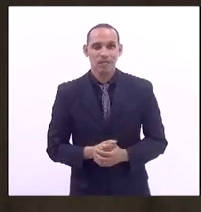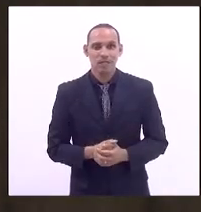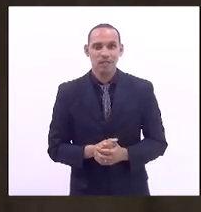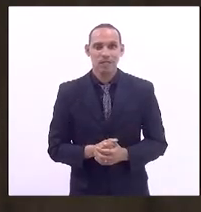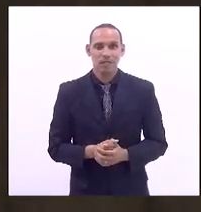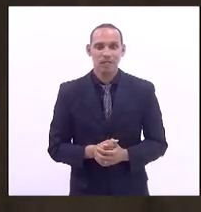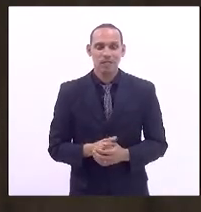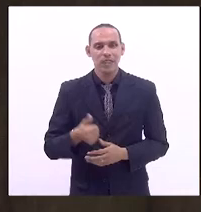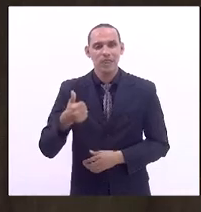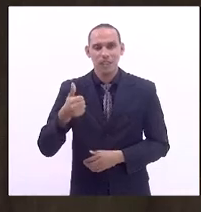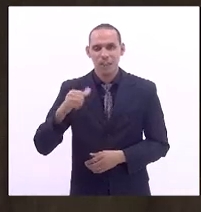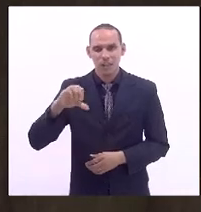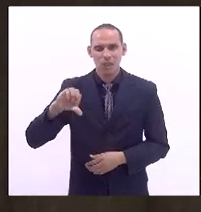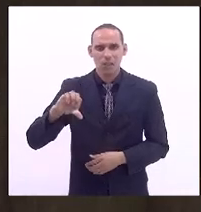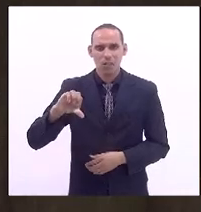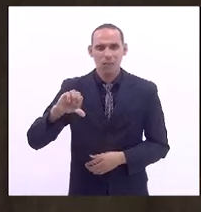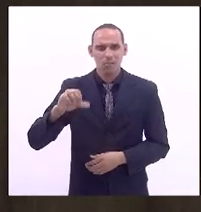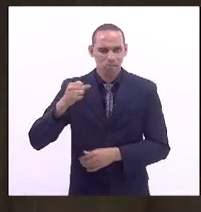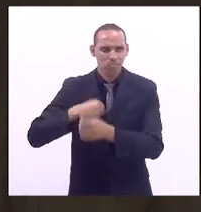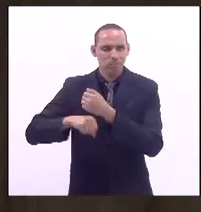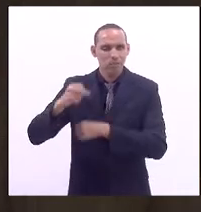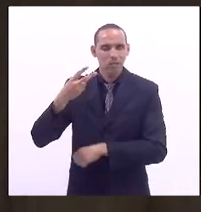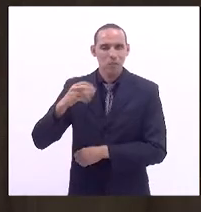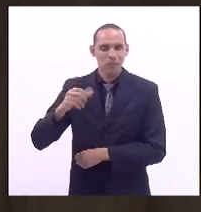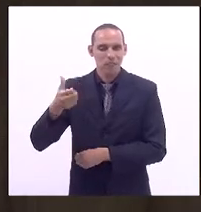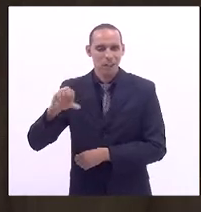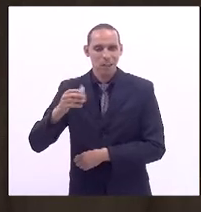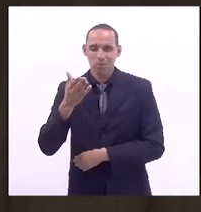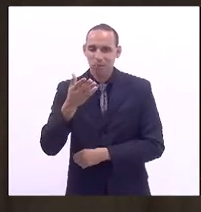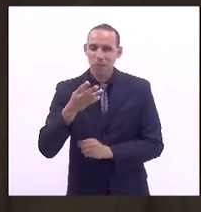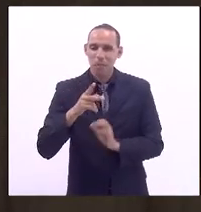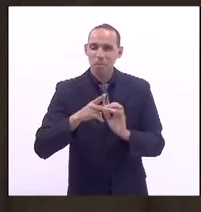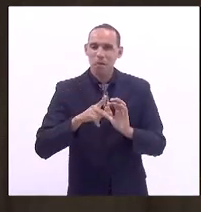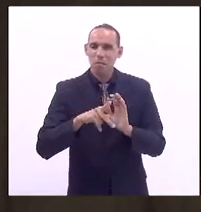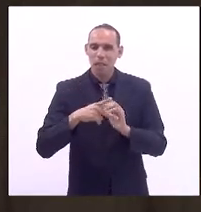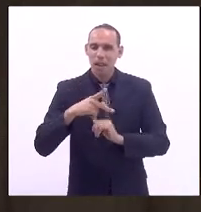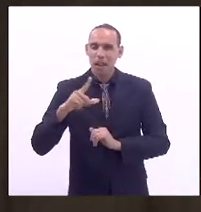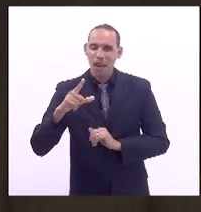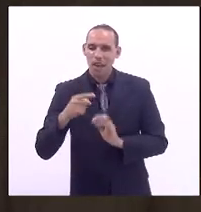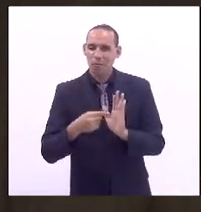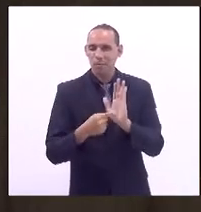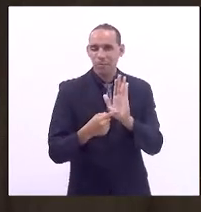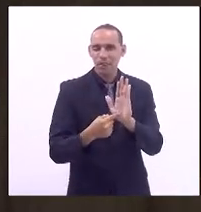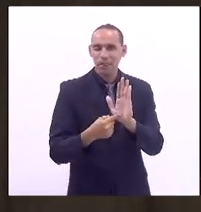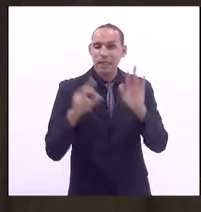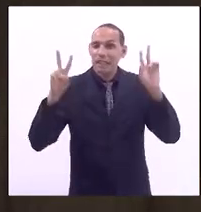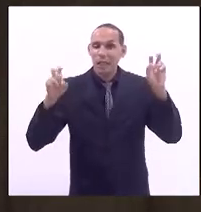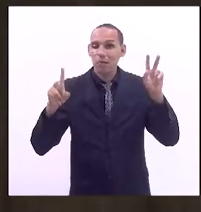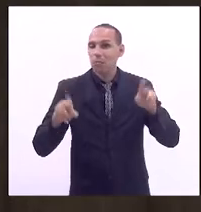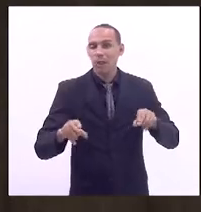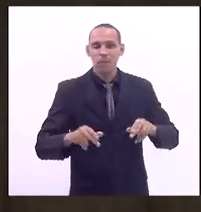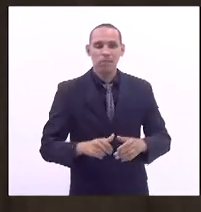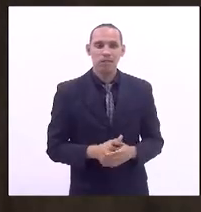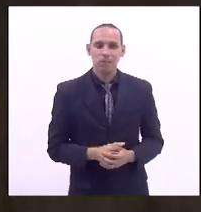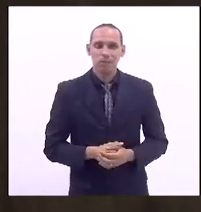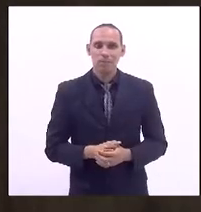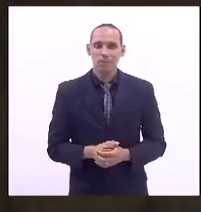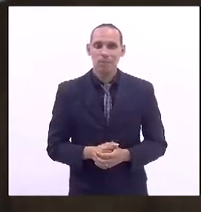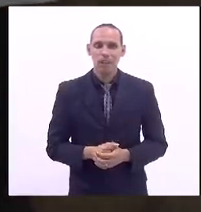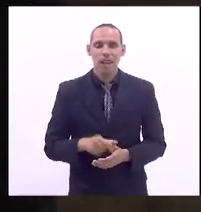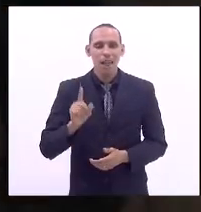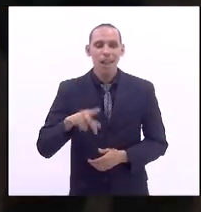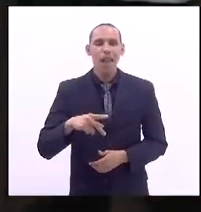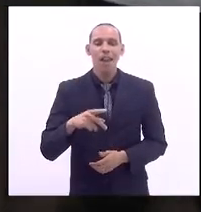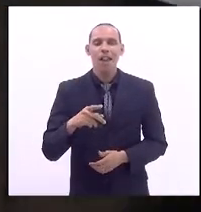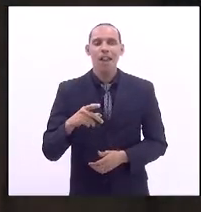19 Apresentou um projeto de lei sobre esse mesmo tema que foi